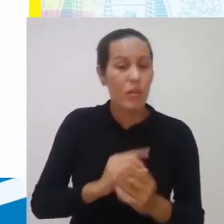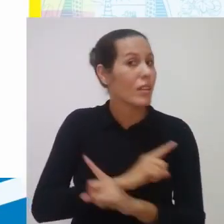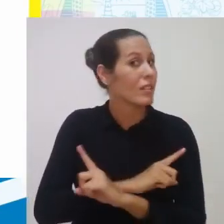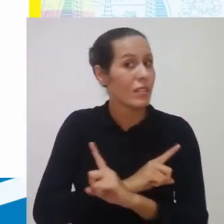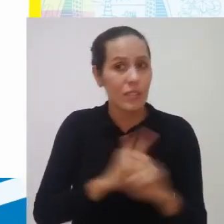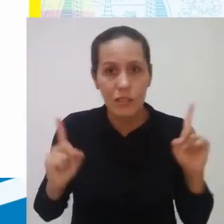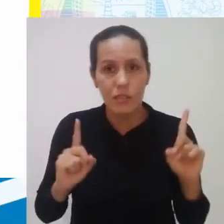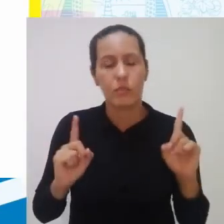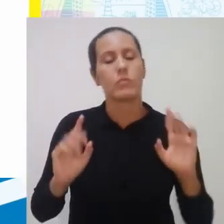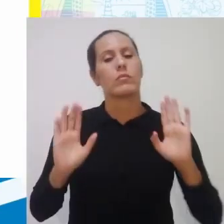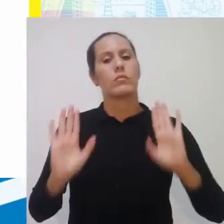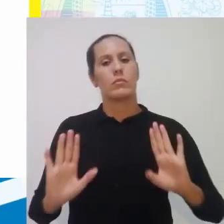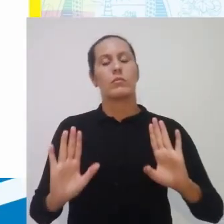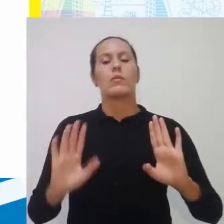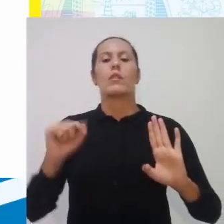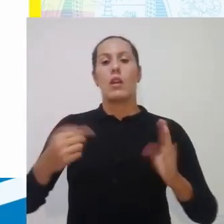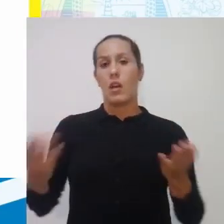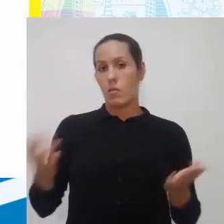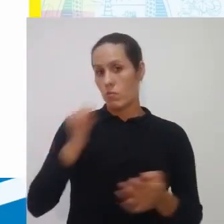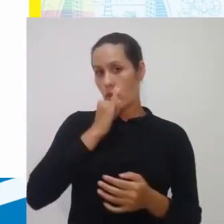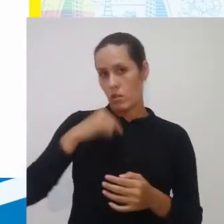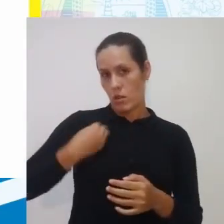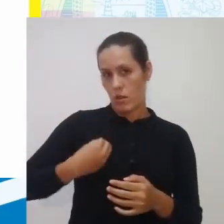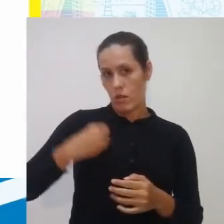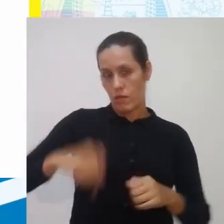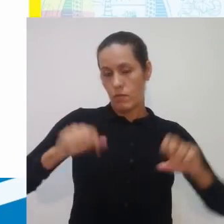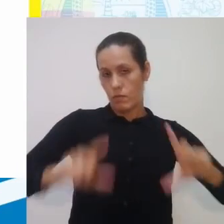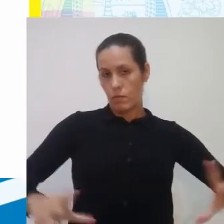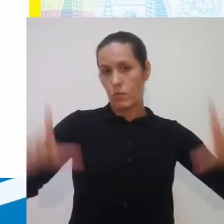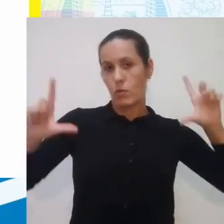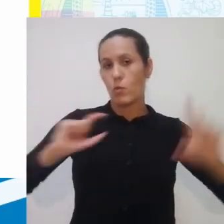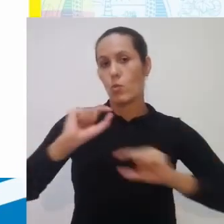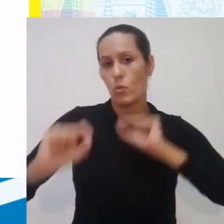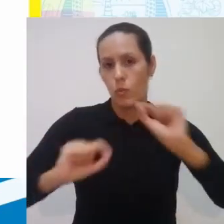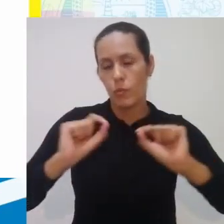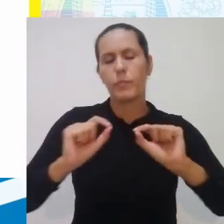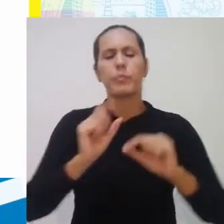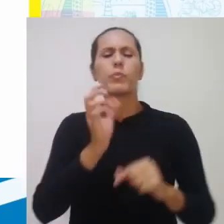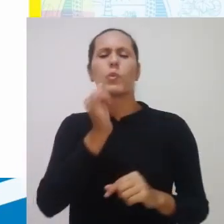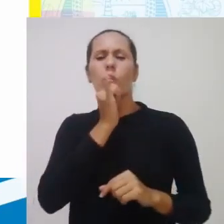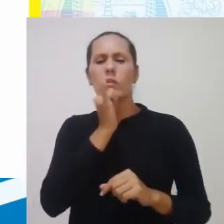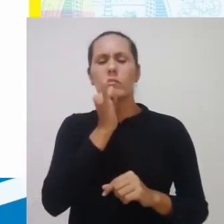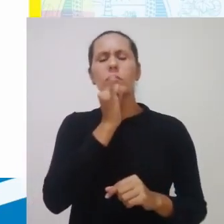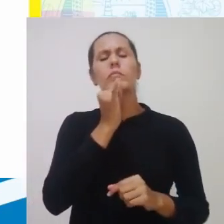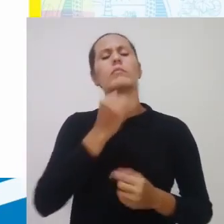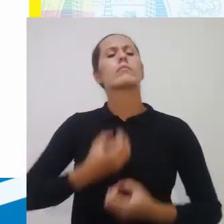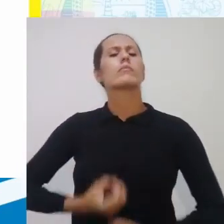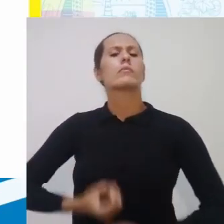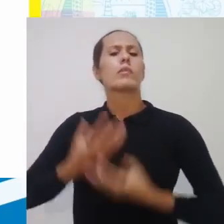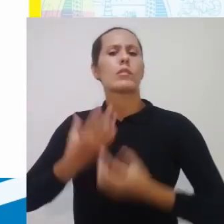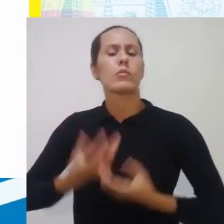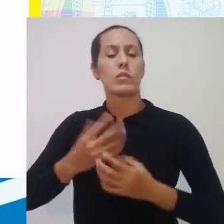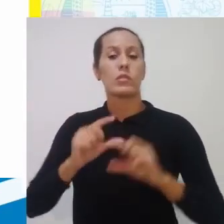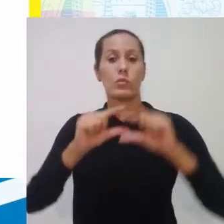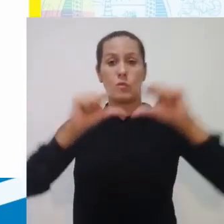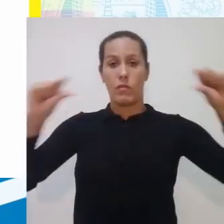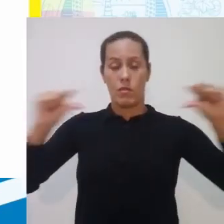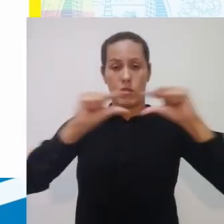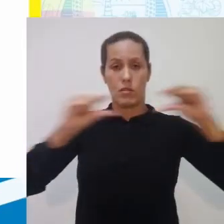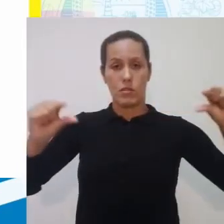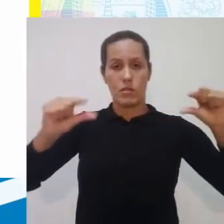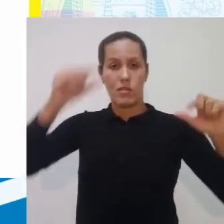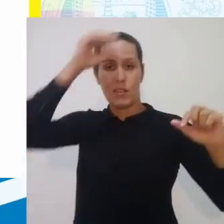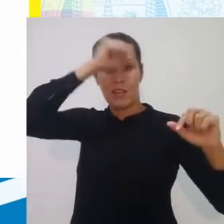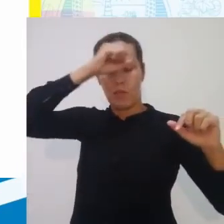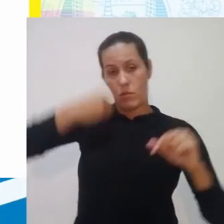é cópia, certo? Então, por exemplo, eu trouxe para vocês aqui, vai aparecer agora na tela, um exemplo da expressão reaprender